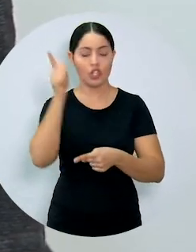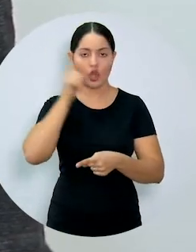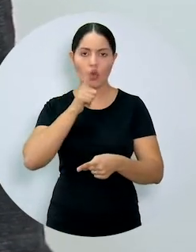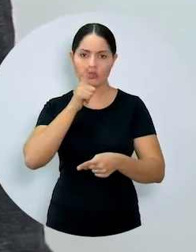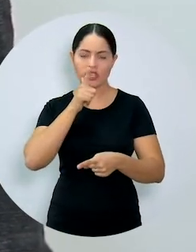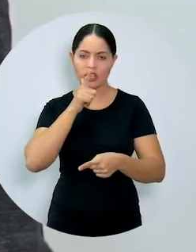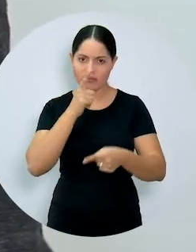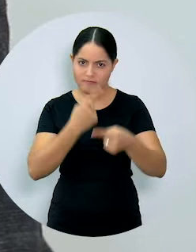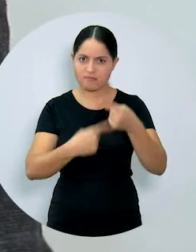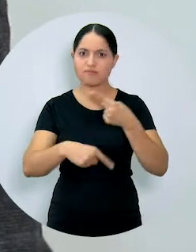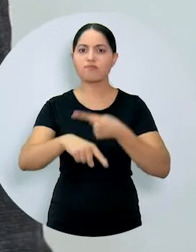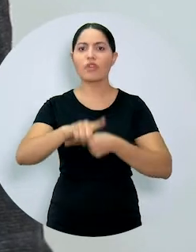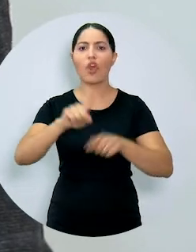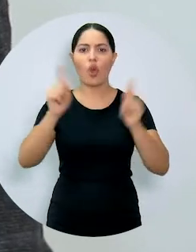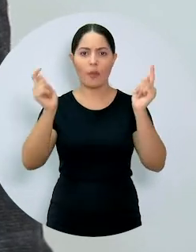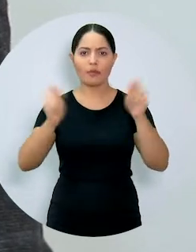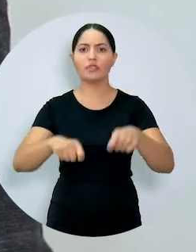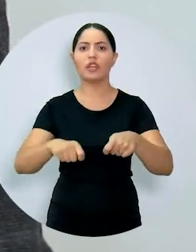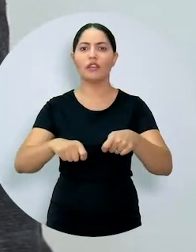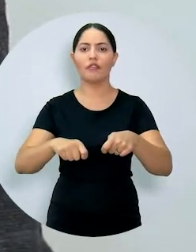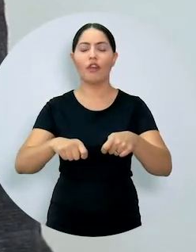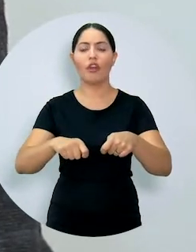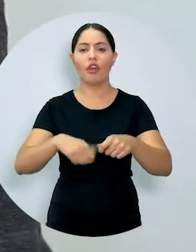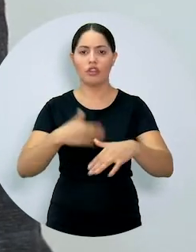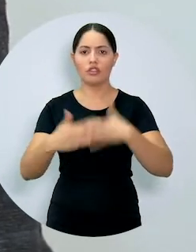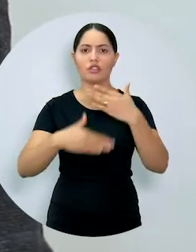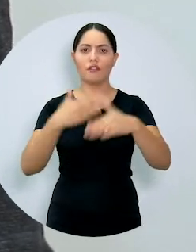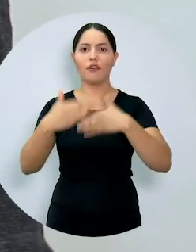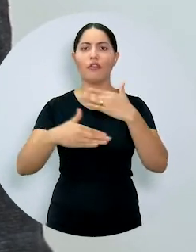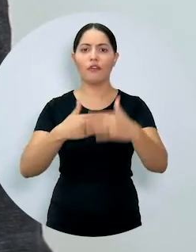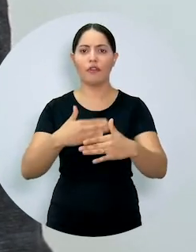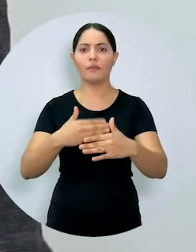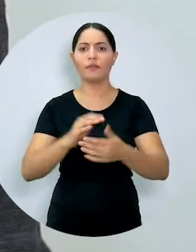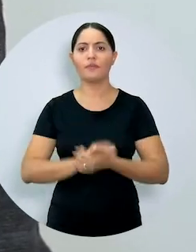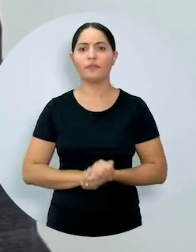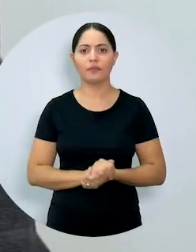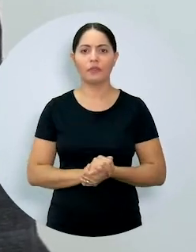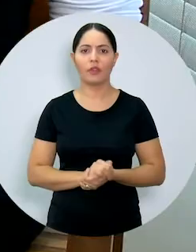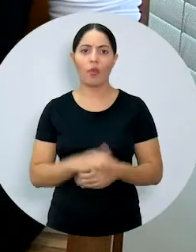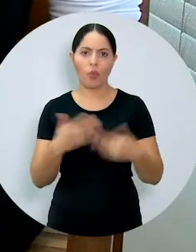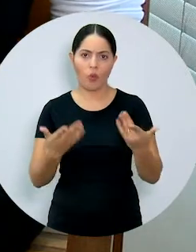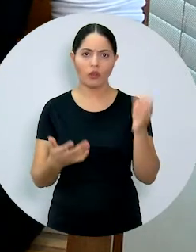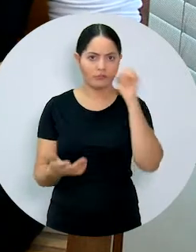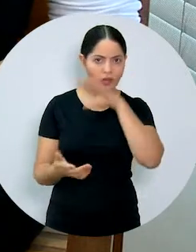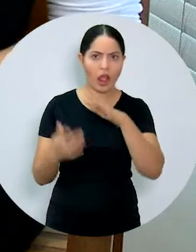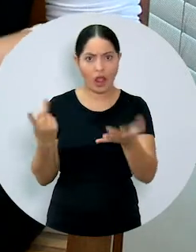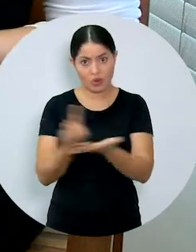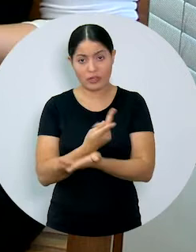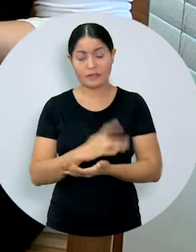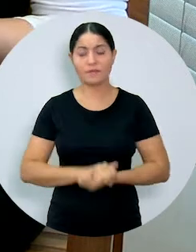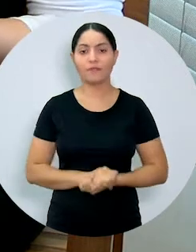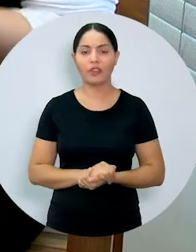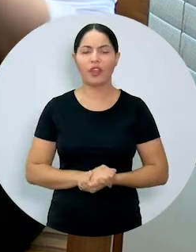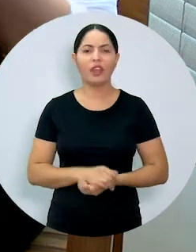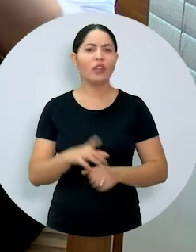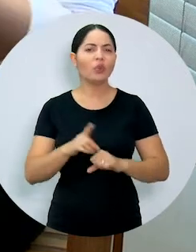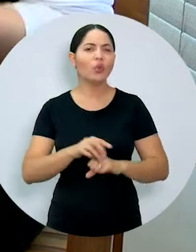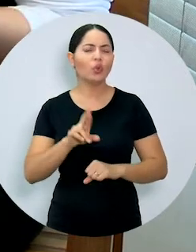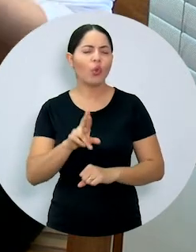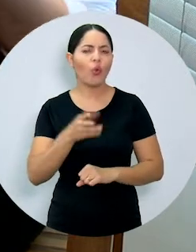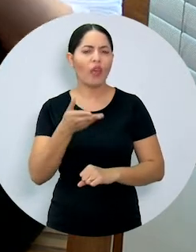como enfrentar o poder que facilmente transborda para um exercício abusivo. E, doutor Miguel Reale, eu